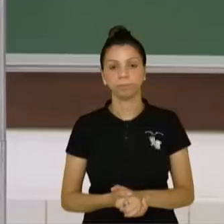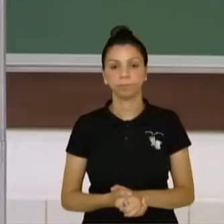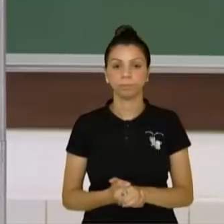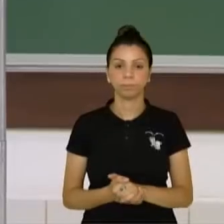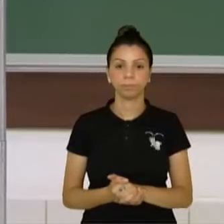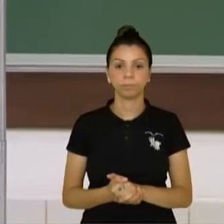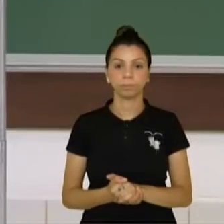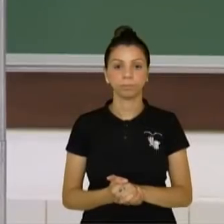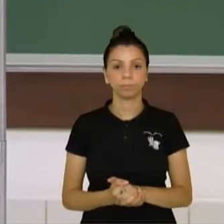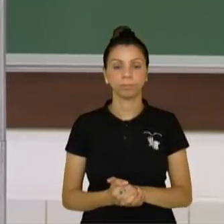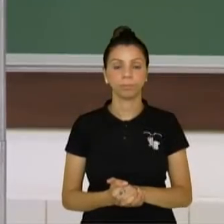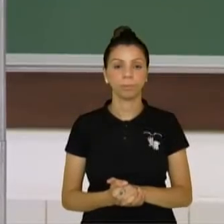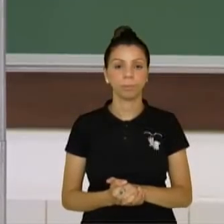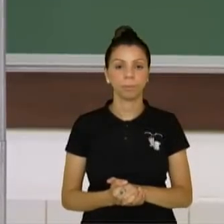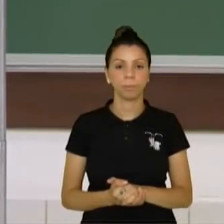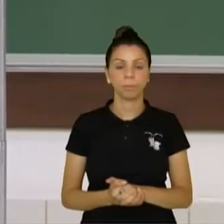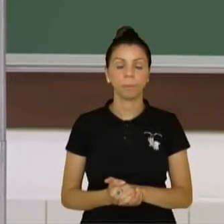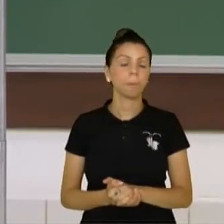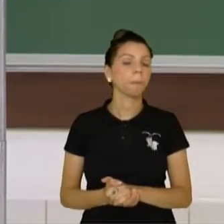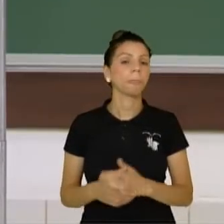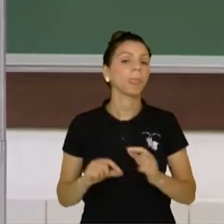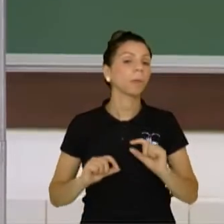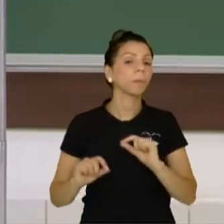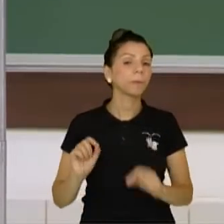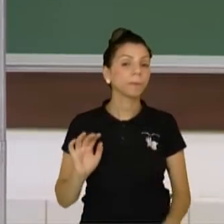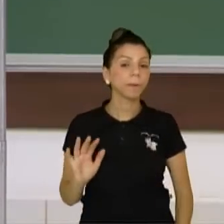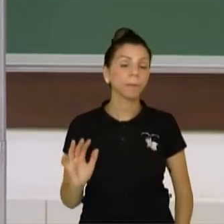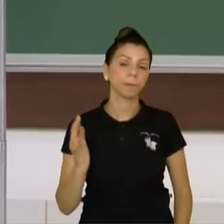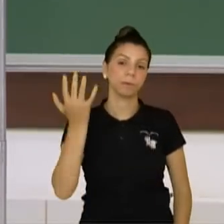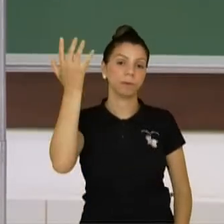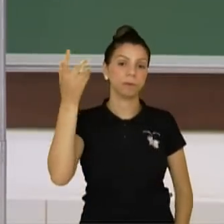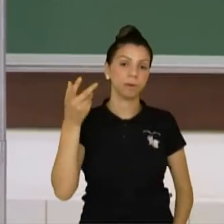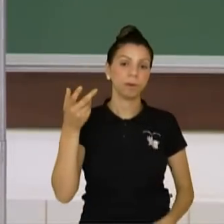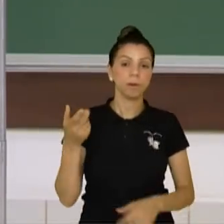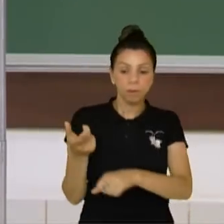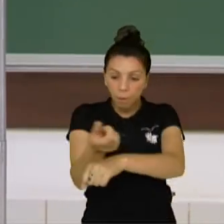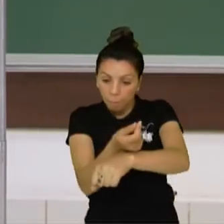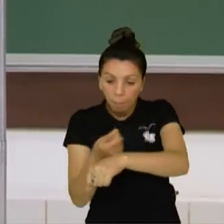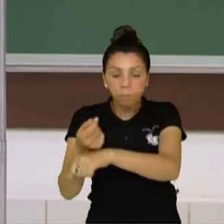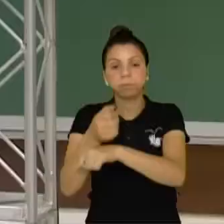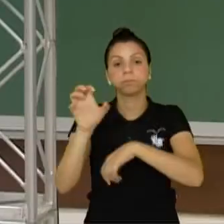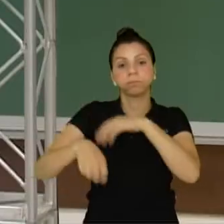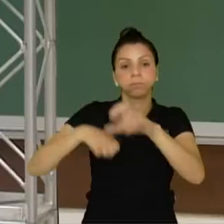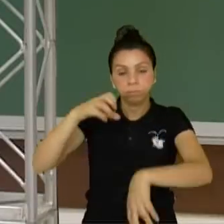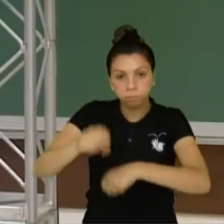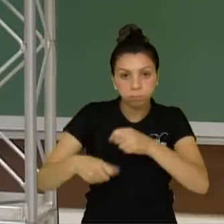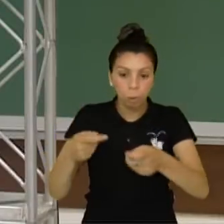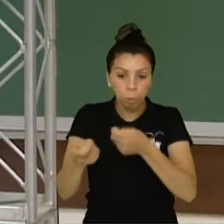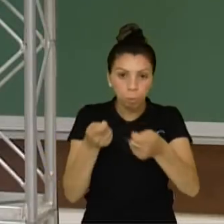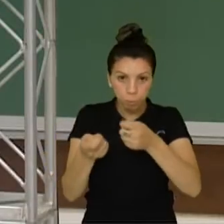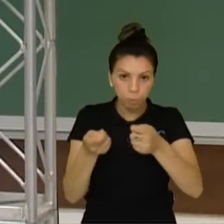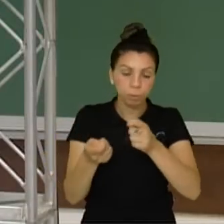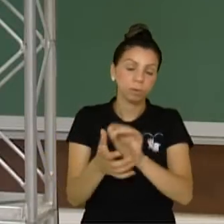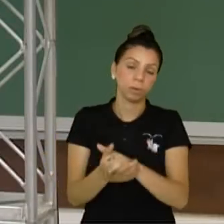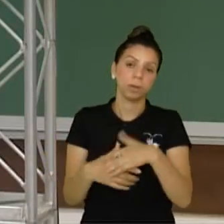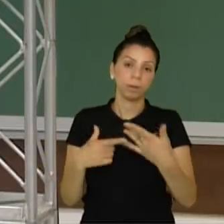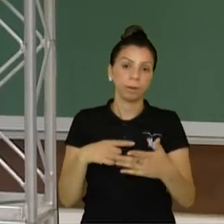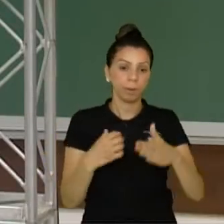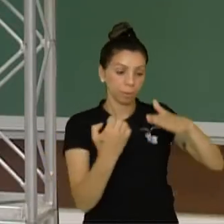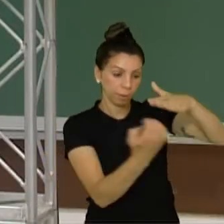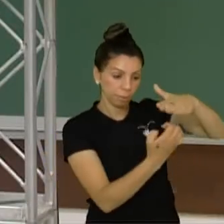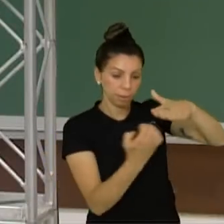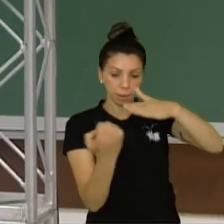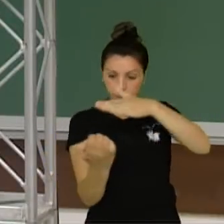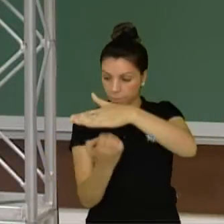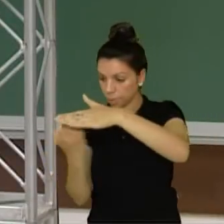o que gerou, o que levou esse capitalismo monopolista? À medida que essas empresas elas cresciam, que